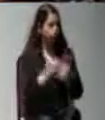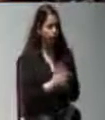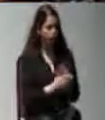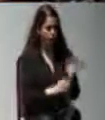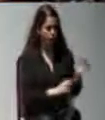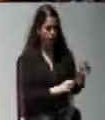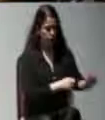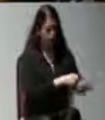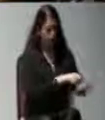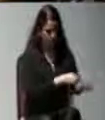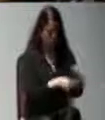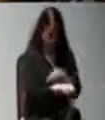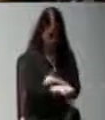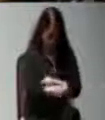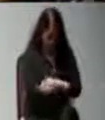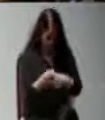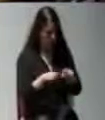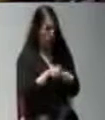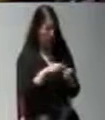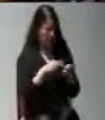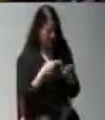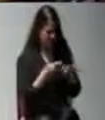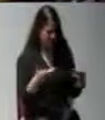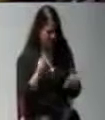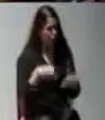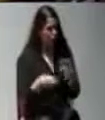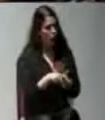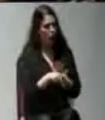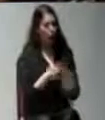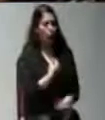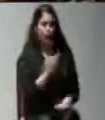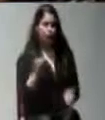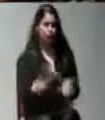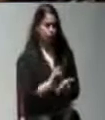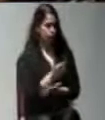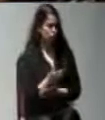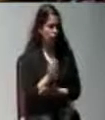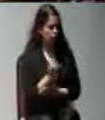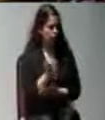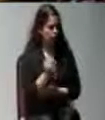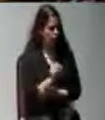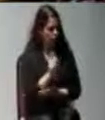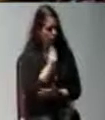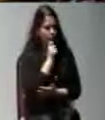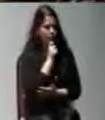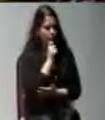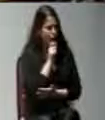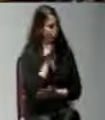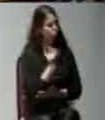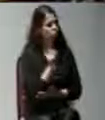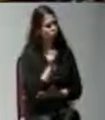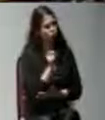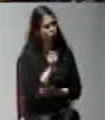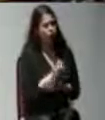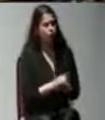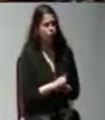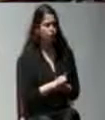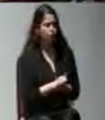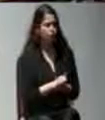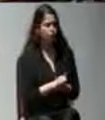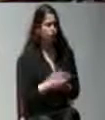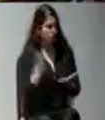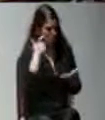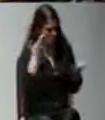condição da ainda não vida envolve o fato de que ser ainda não pressupõe que um dia